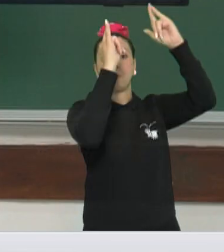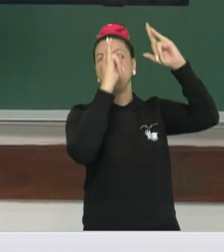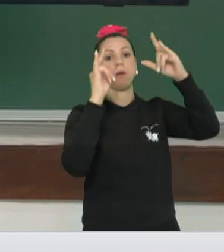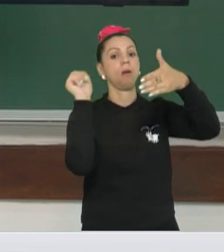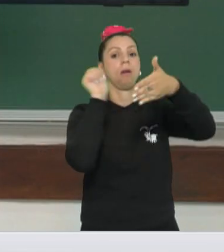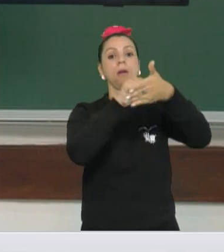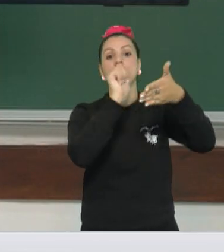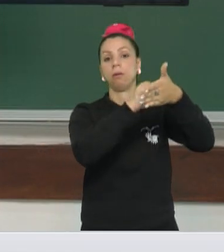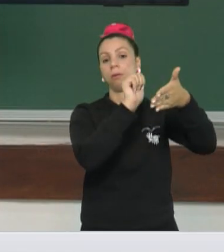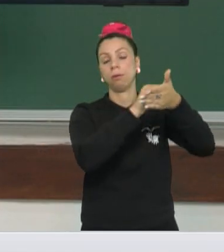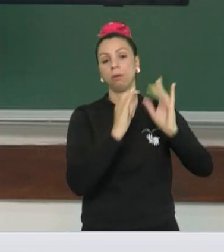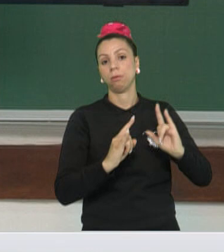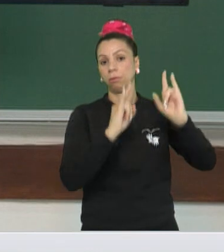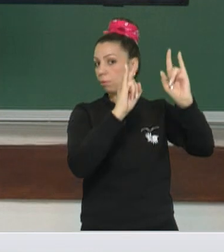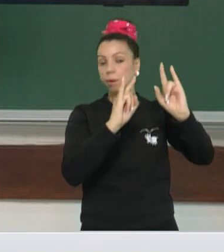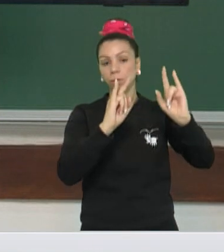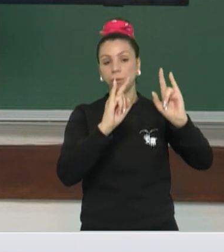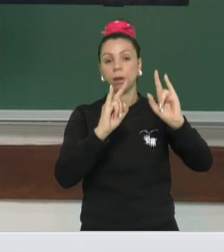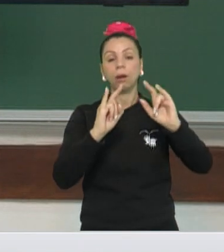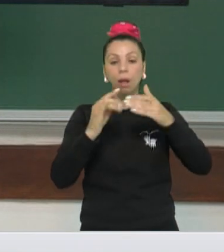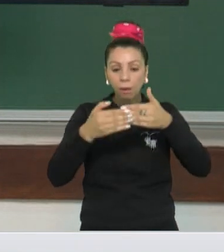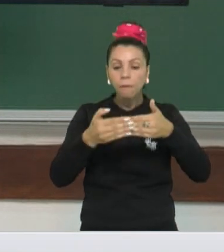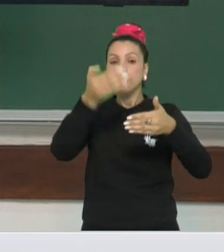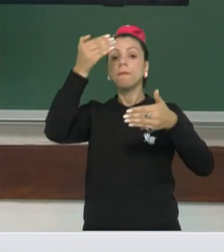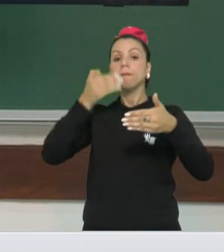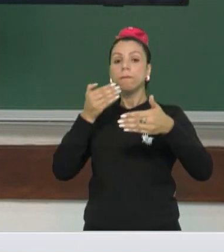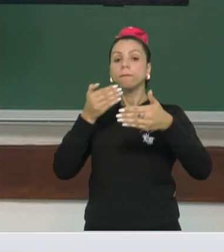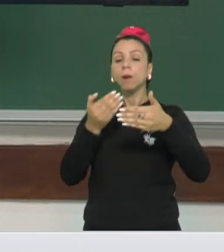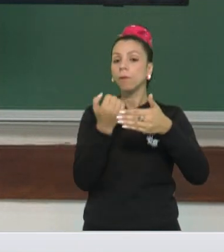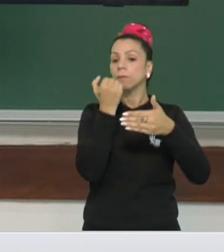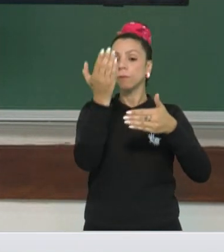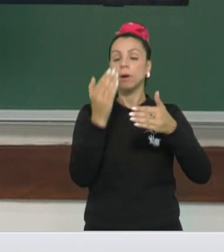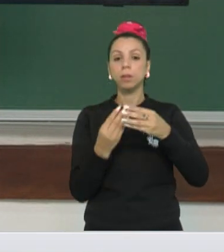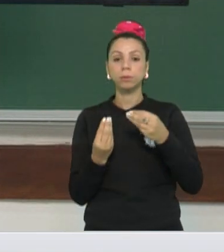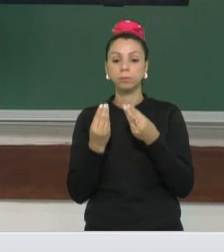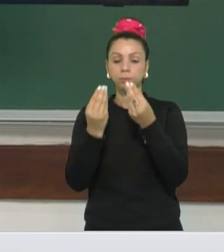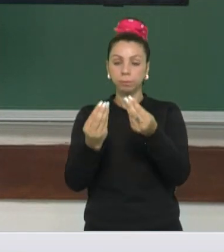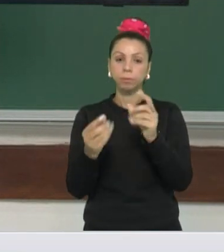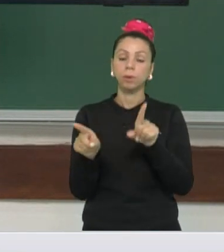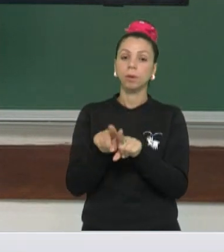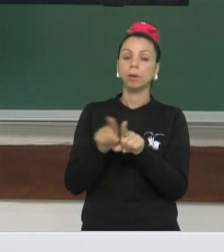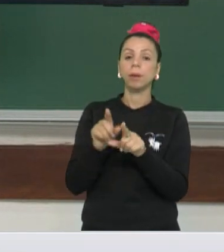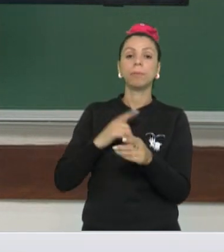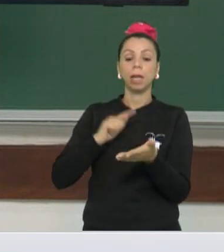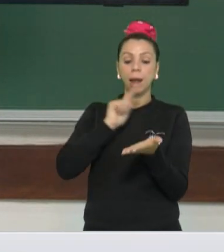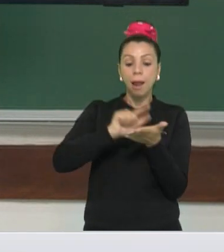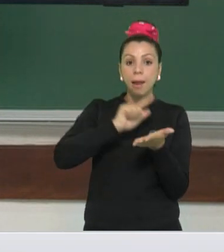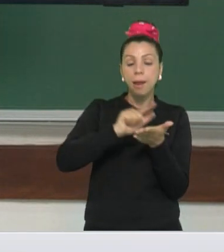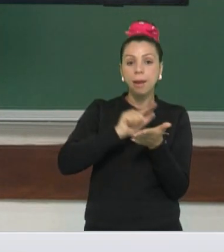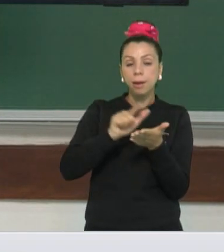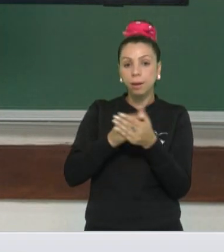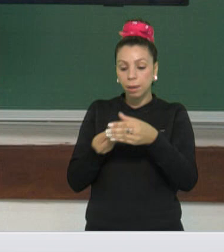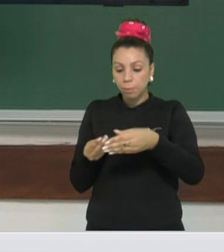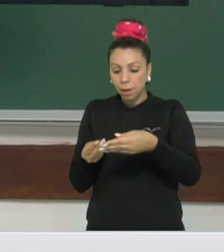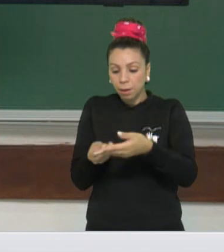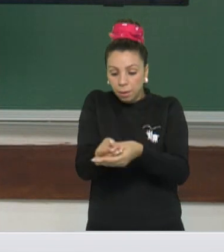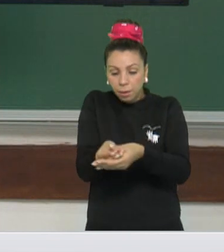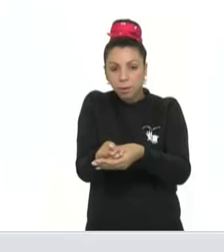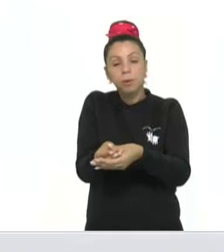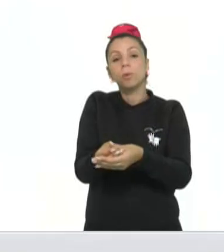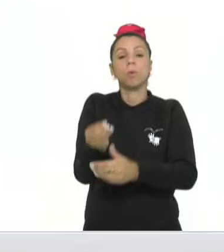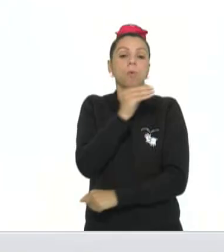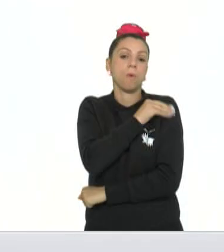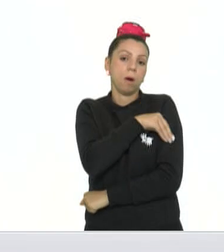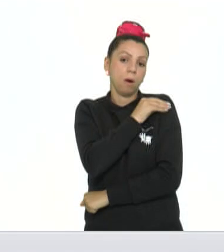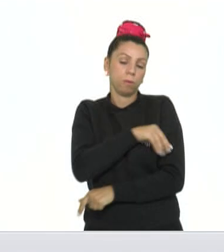no apartamento. Realiza na portaria. Higienize constantemente a máquina de pagamento com álcool, né? Higienize